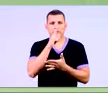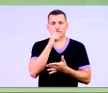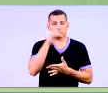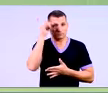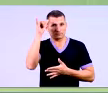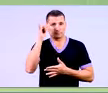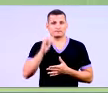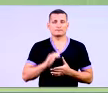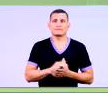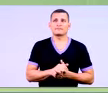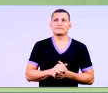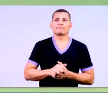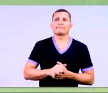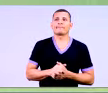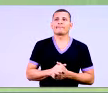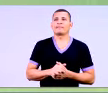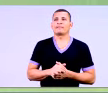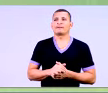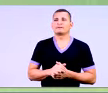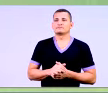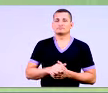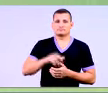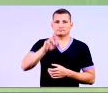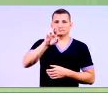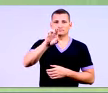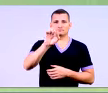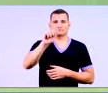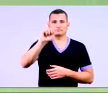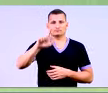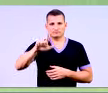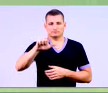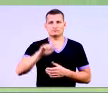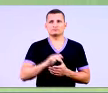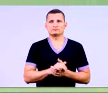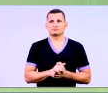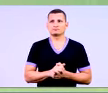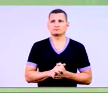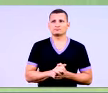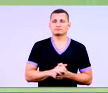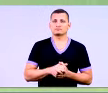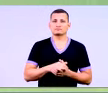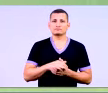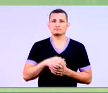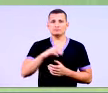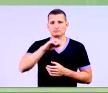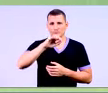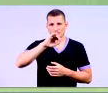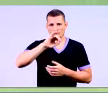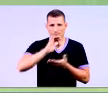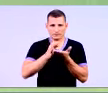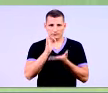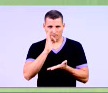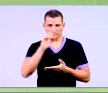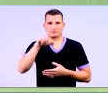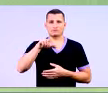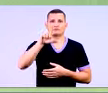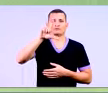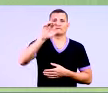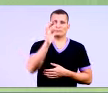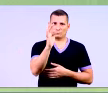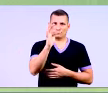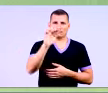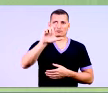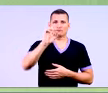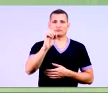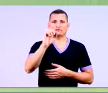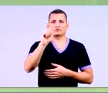ela é real real em java é o flot trabalha